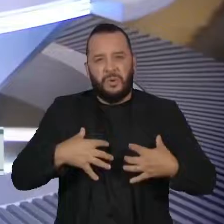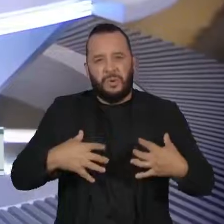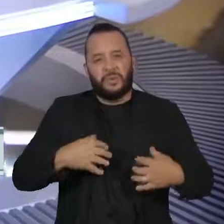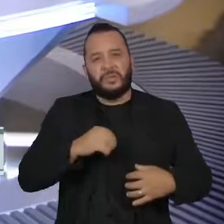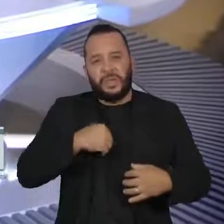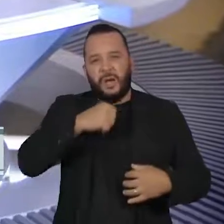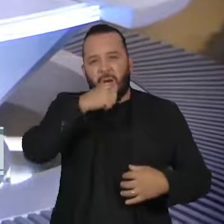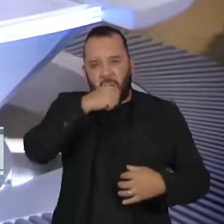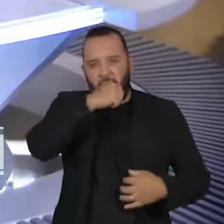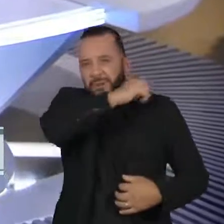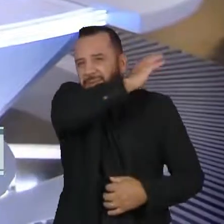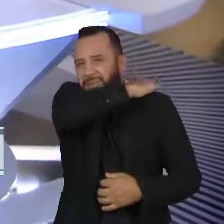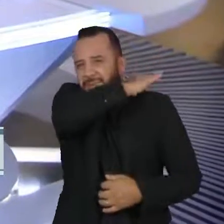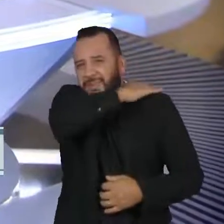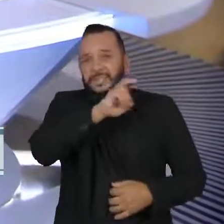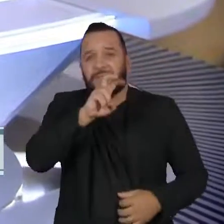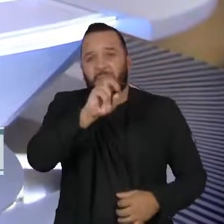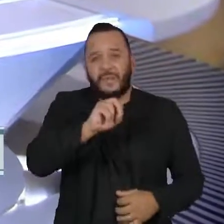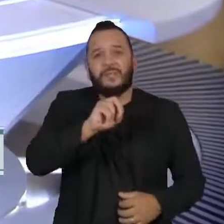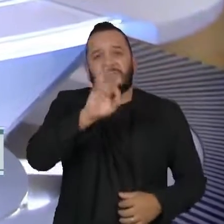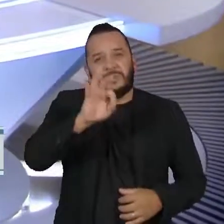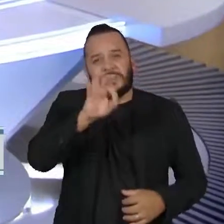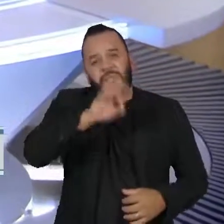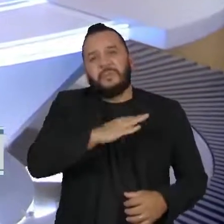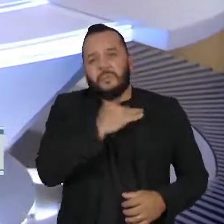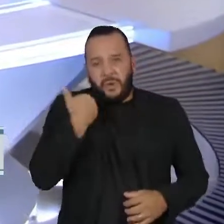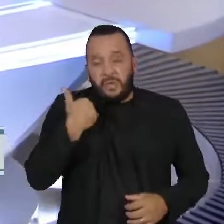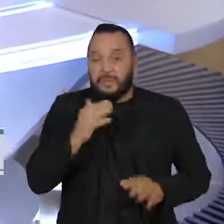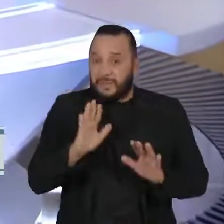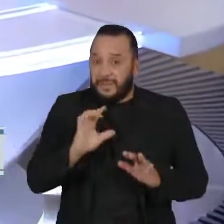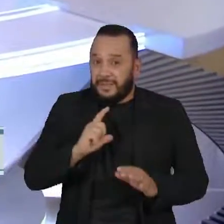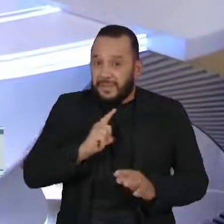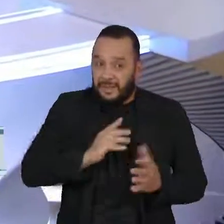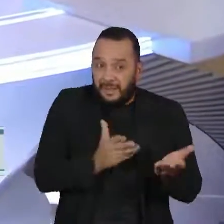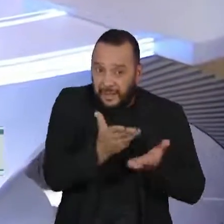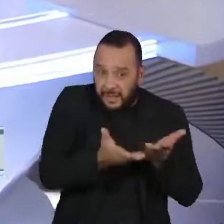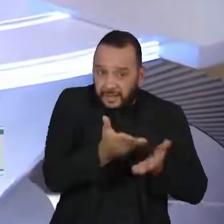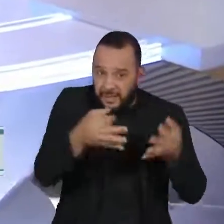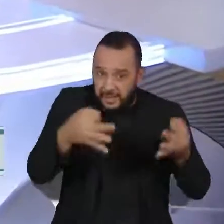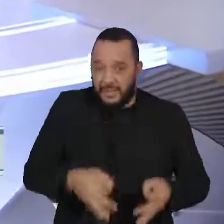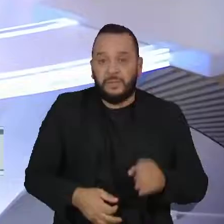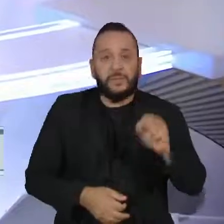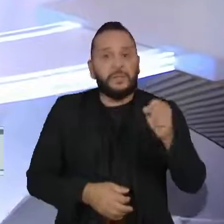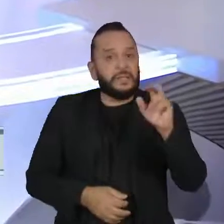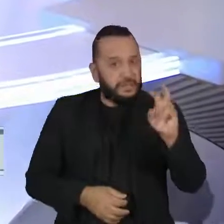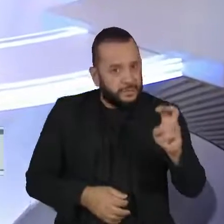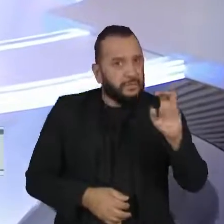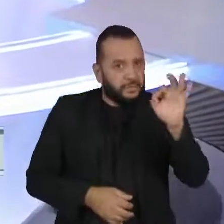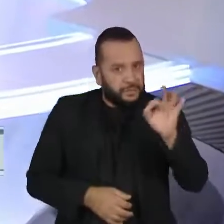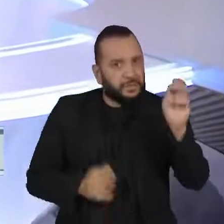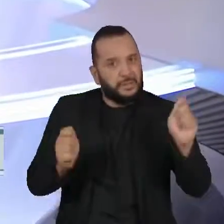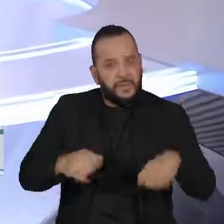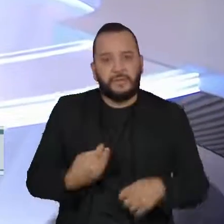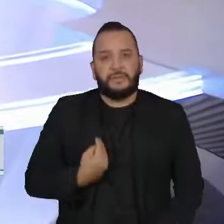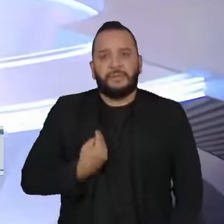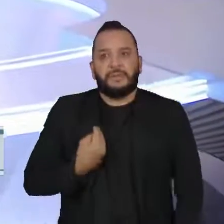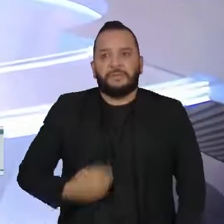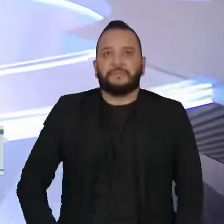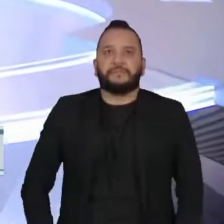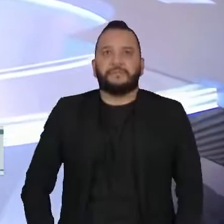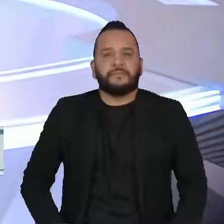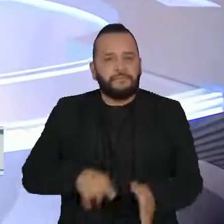casos evoluem para óbito, mas se tratada corretamente, tem 85% de chance de cura. Sobre